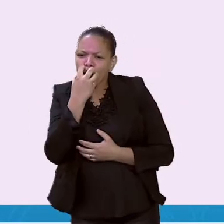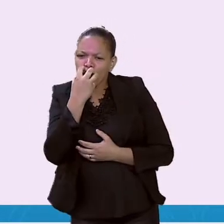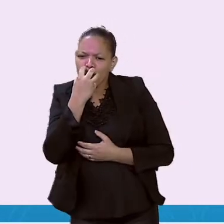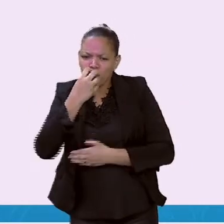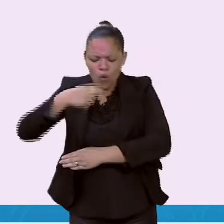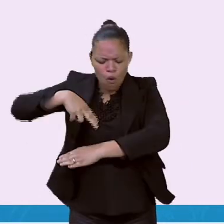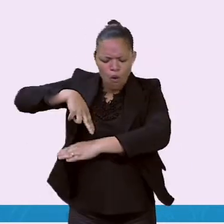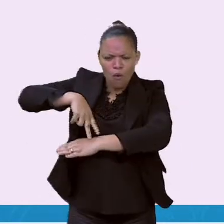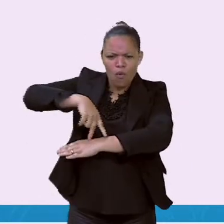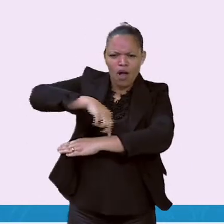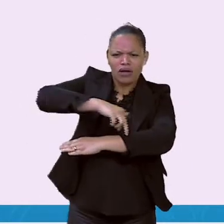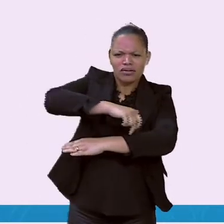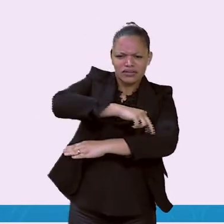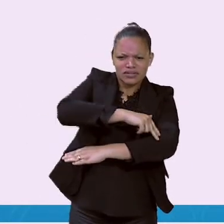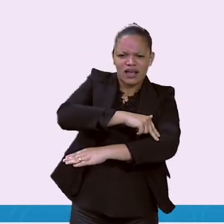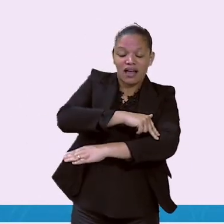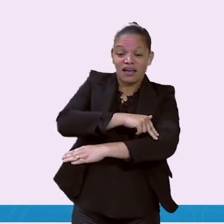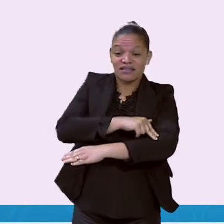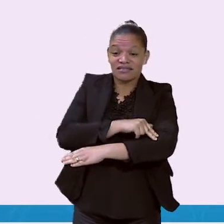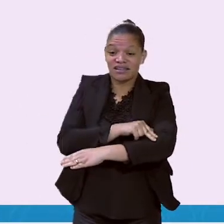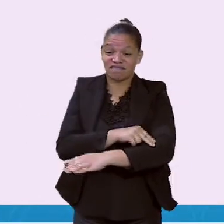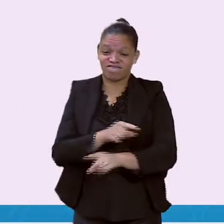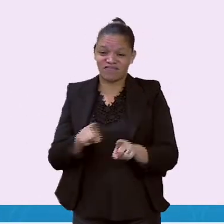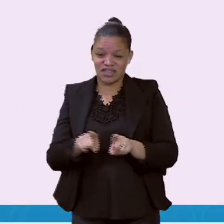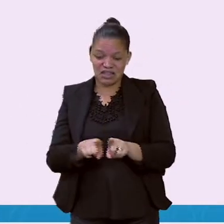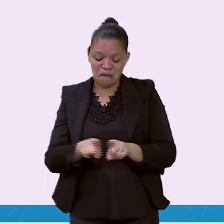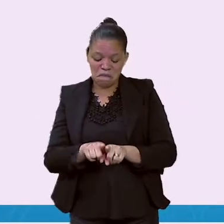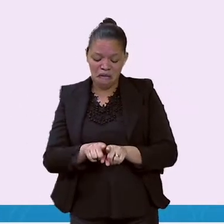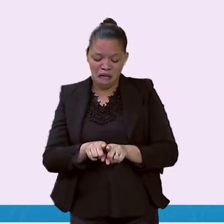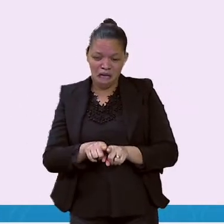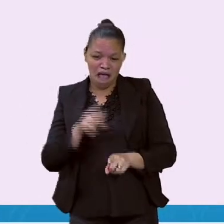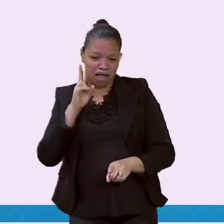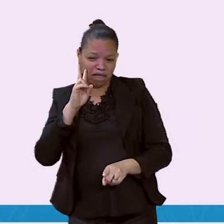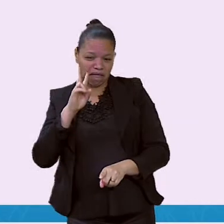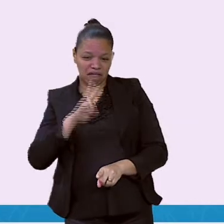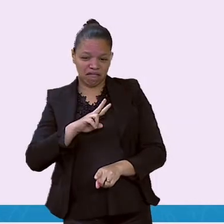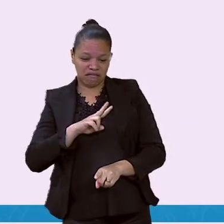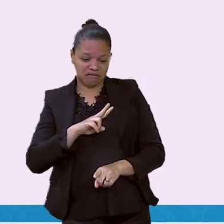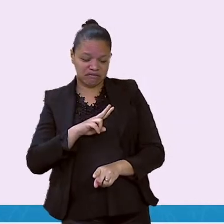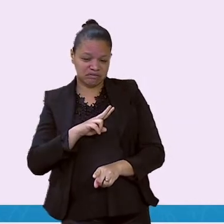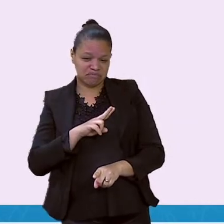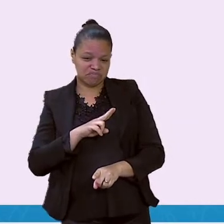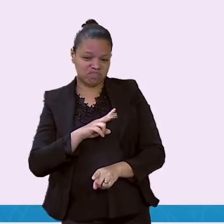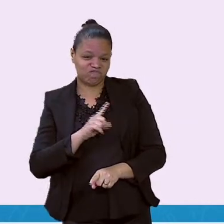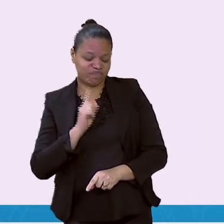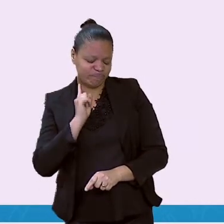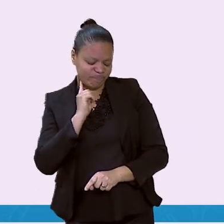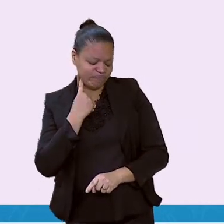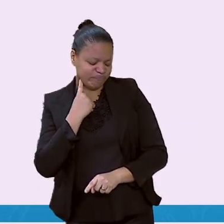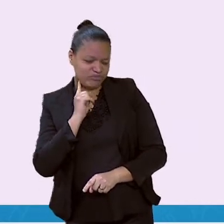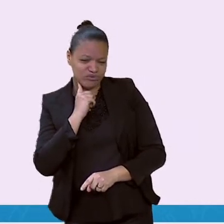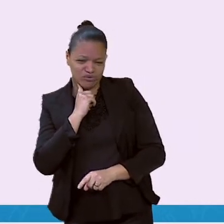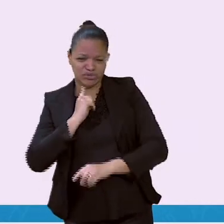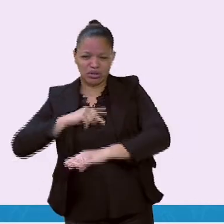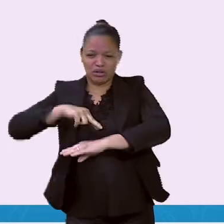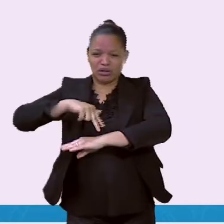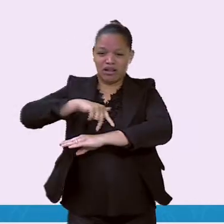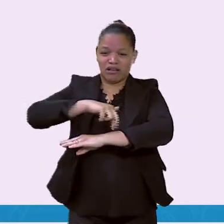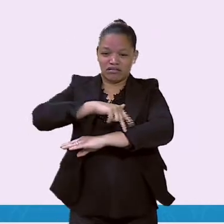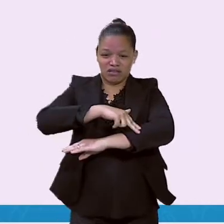cheias de sujeiras de cachorro e muita gente pisava na sujeira da calçada e ficava